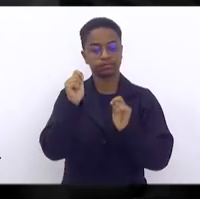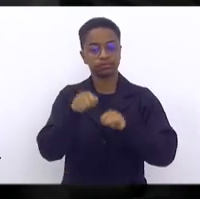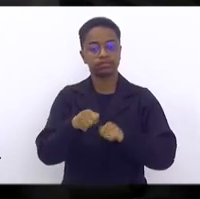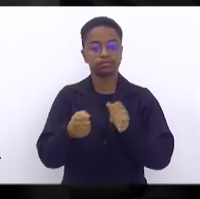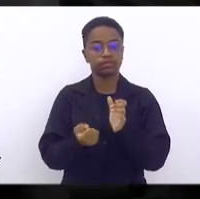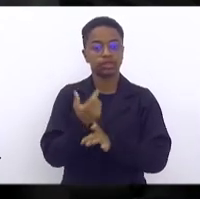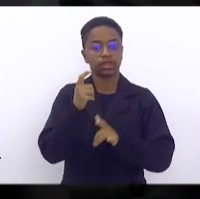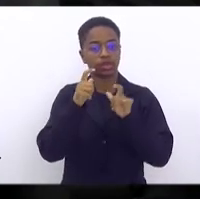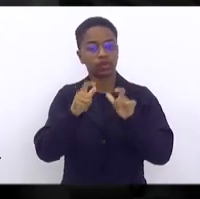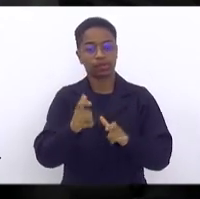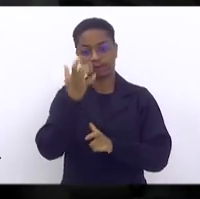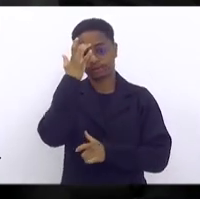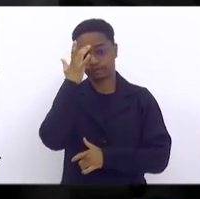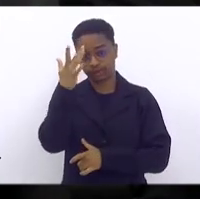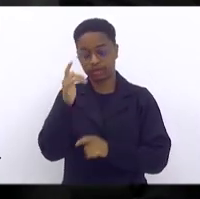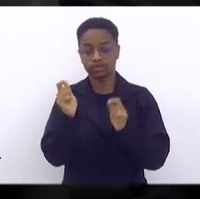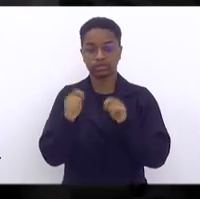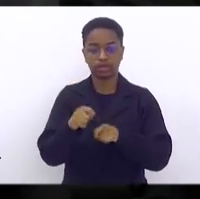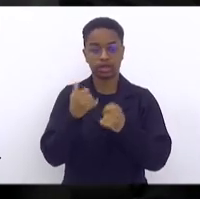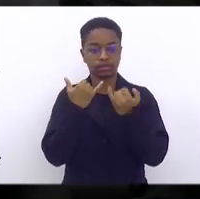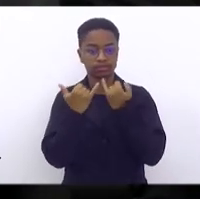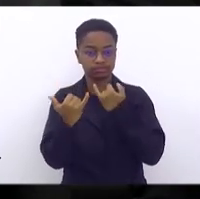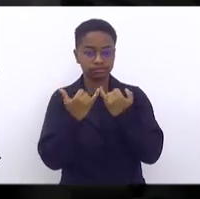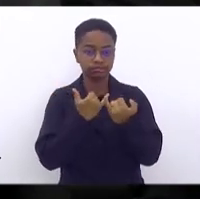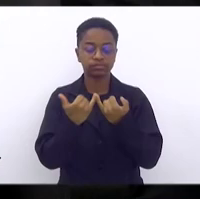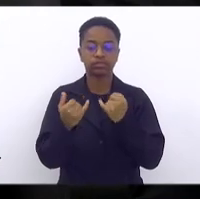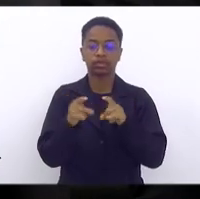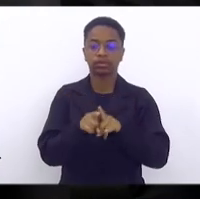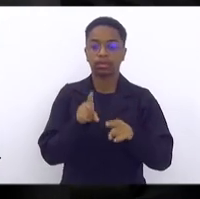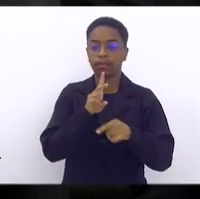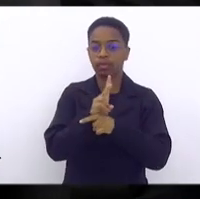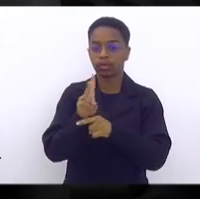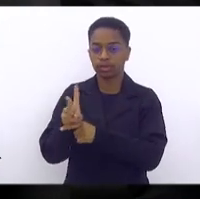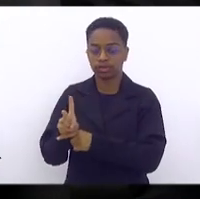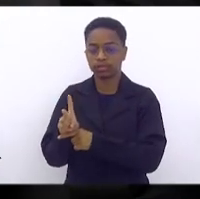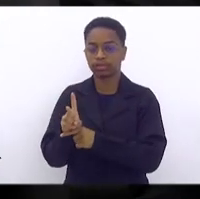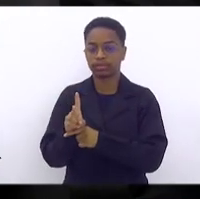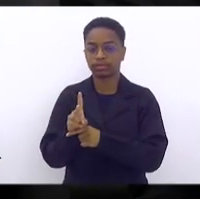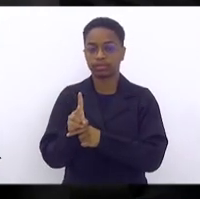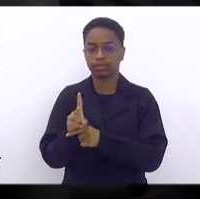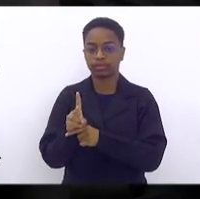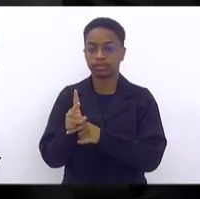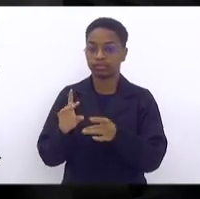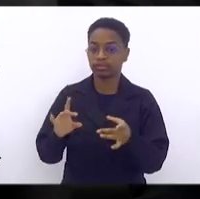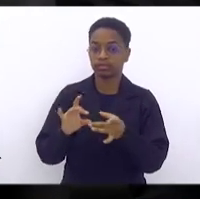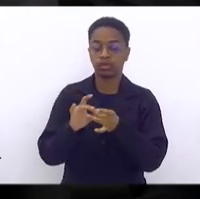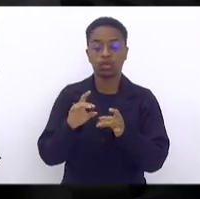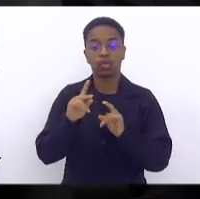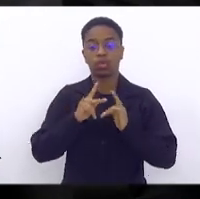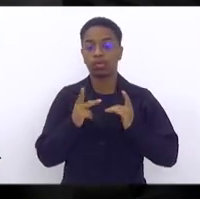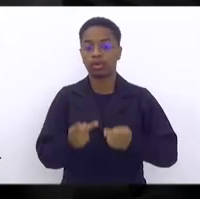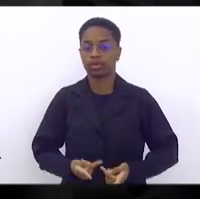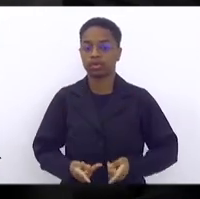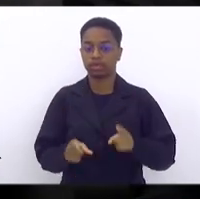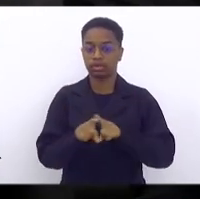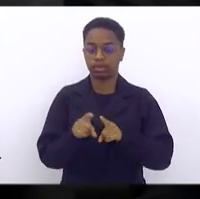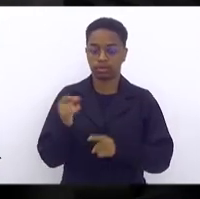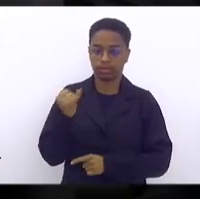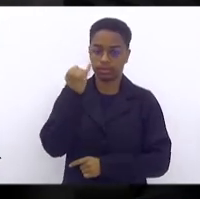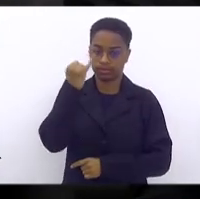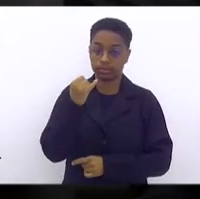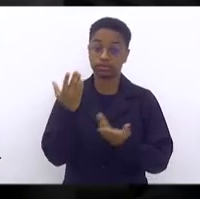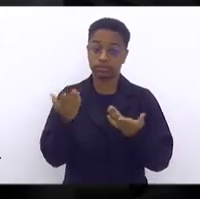espaço fácil, né, de acesso à informação, proteção, mas o humano é tão importante quanto. Então,